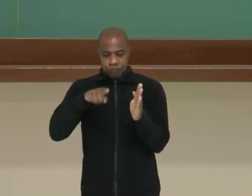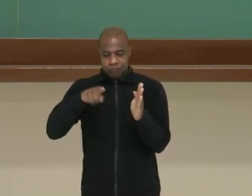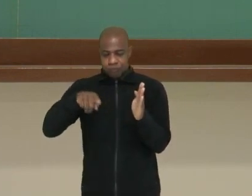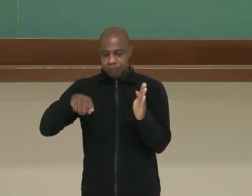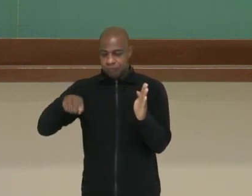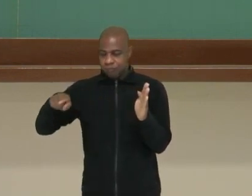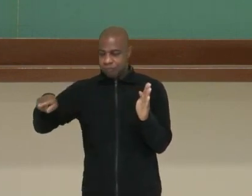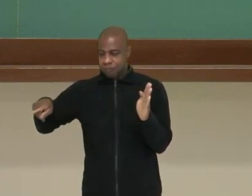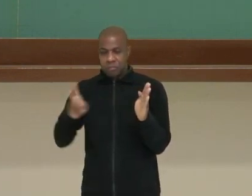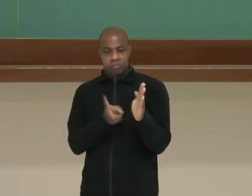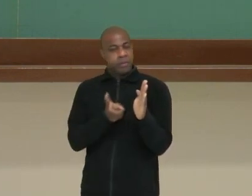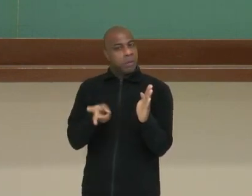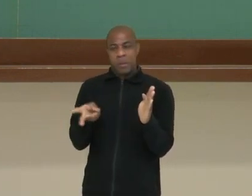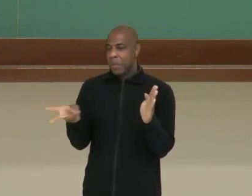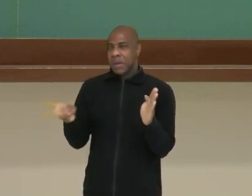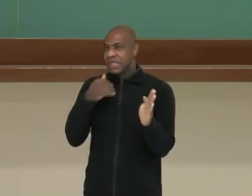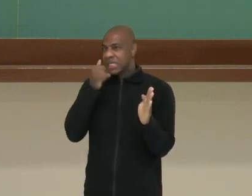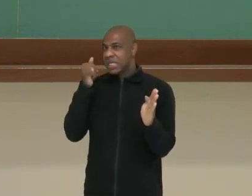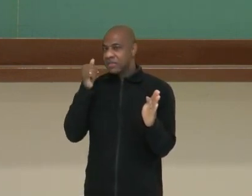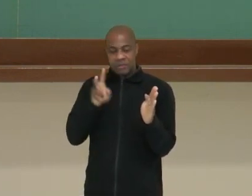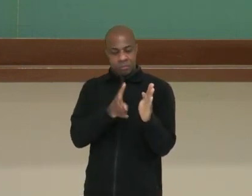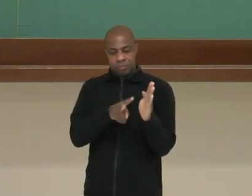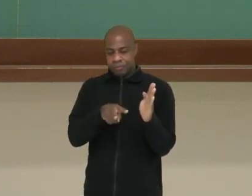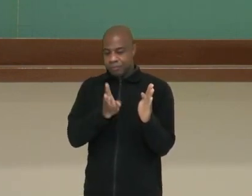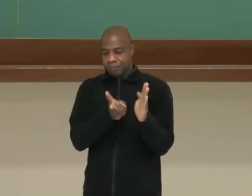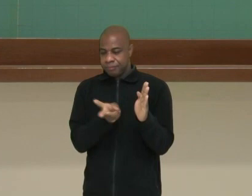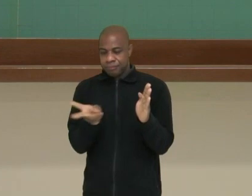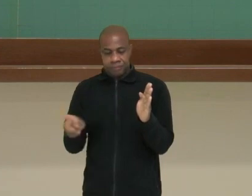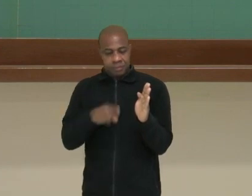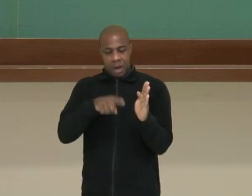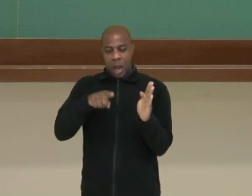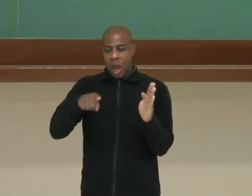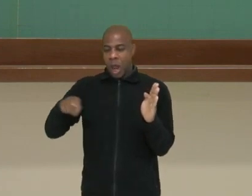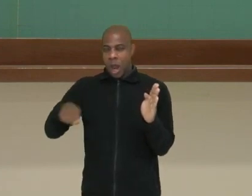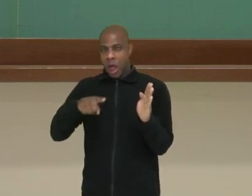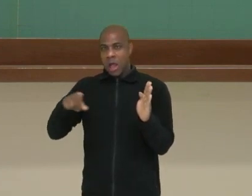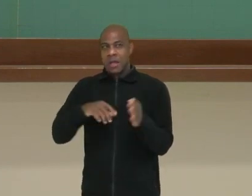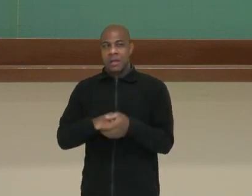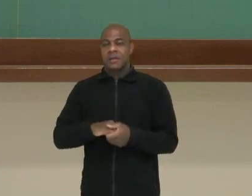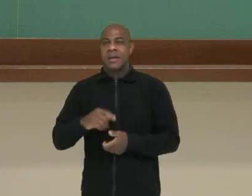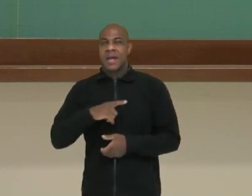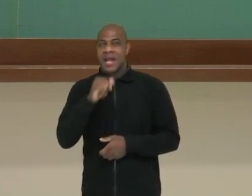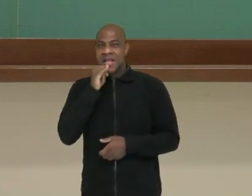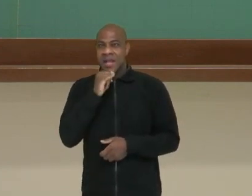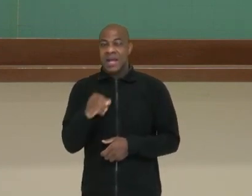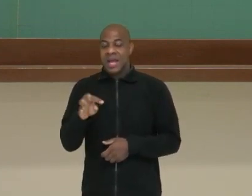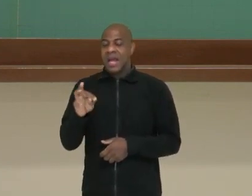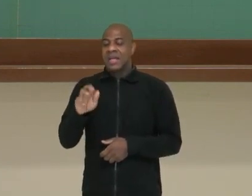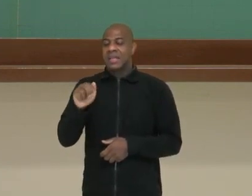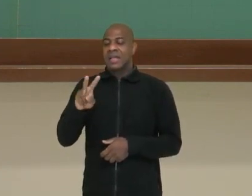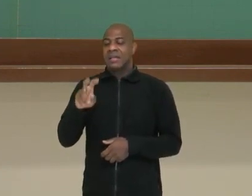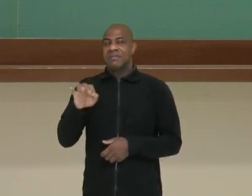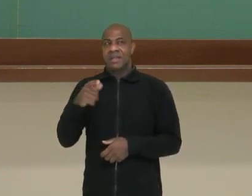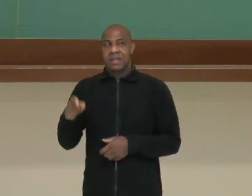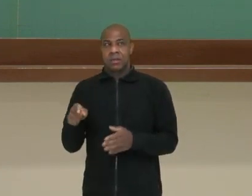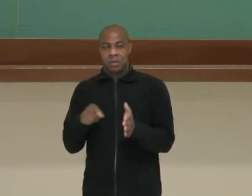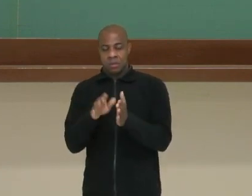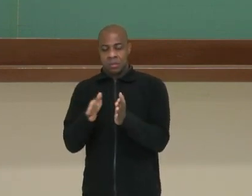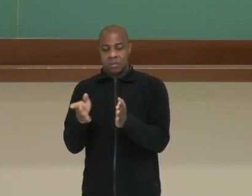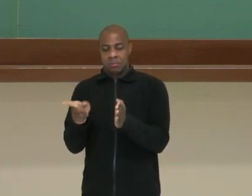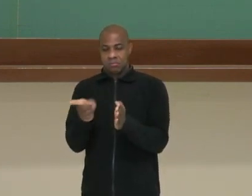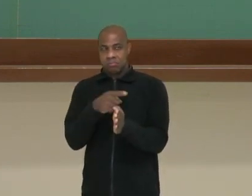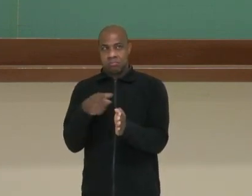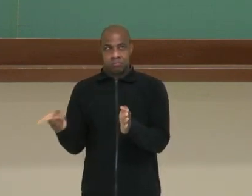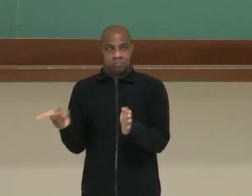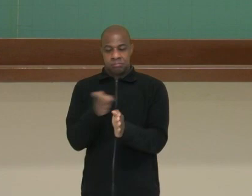nessa mesma direção. Isso é longitudinal. Existe a onda transversal, que é quando a fonte oscila numa direção e a energia